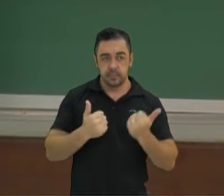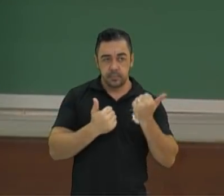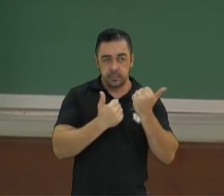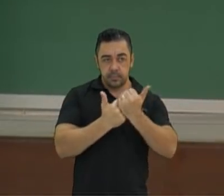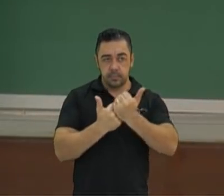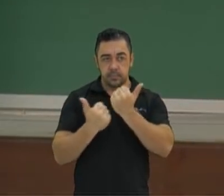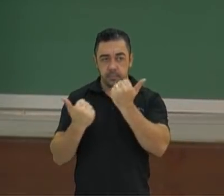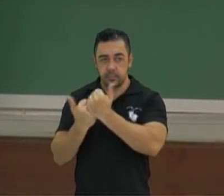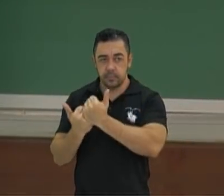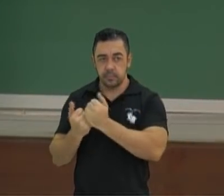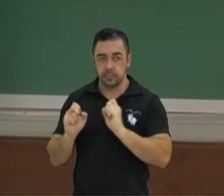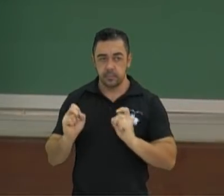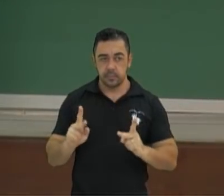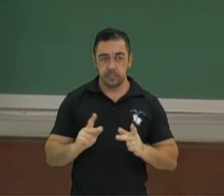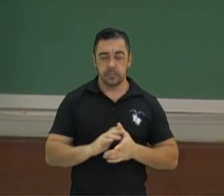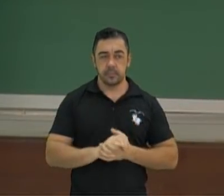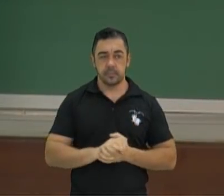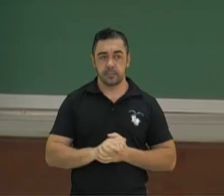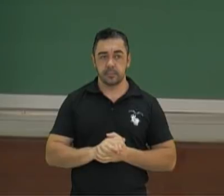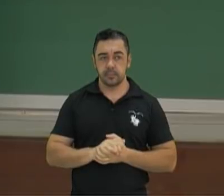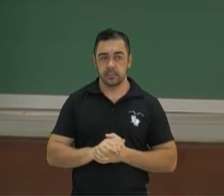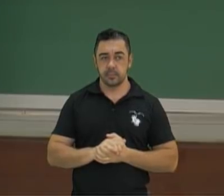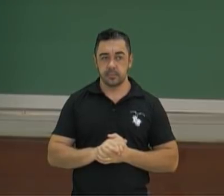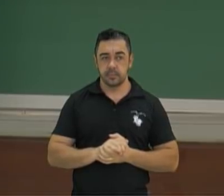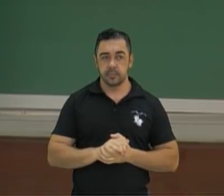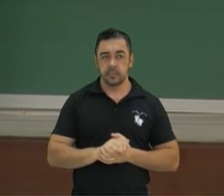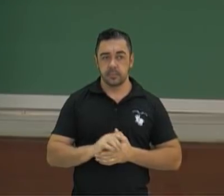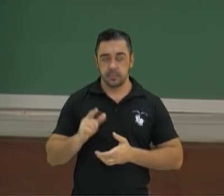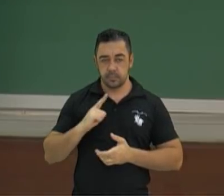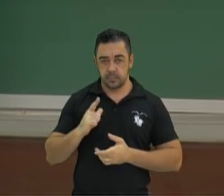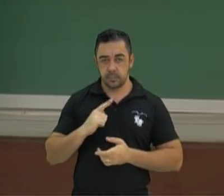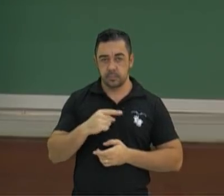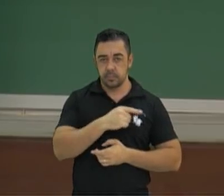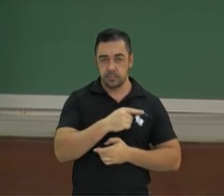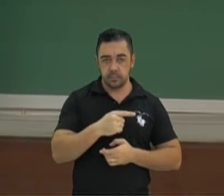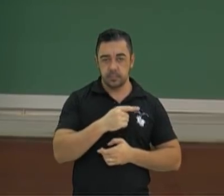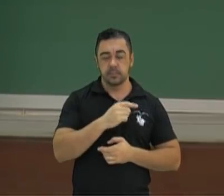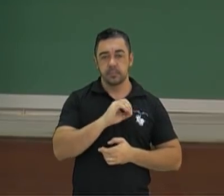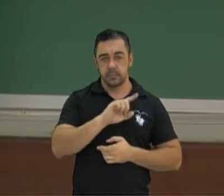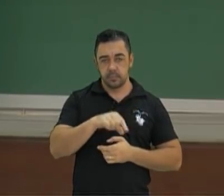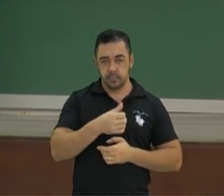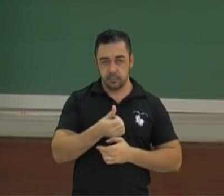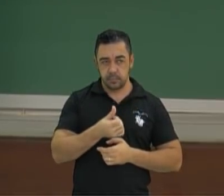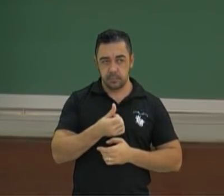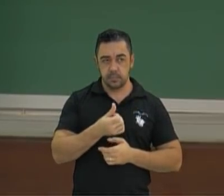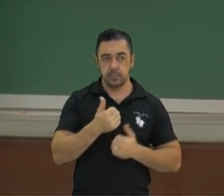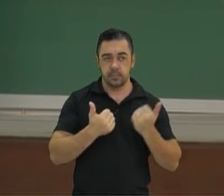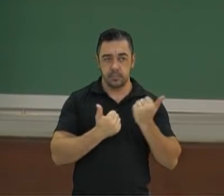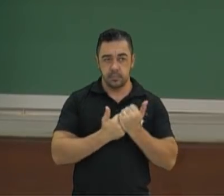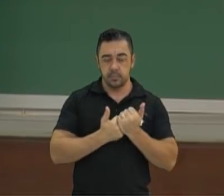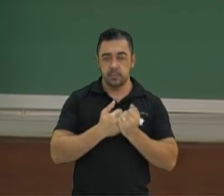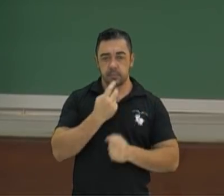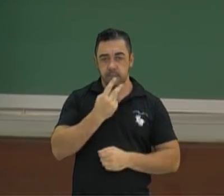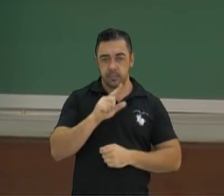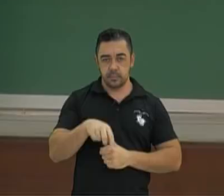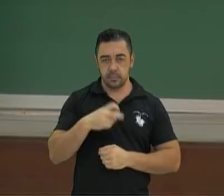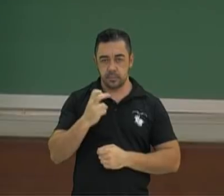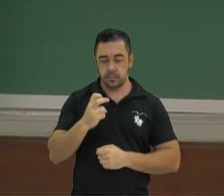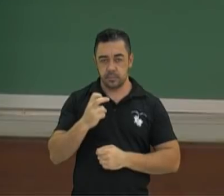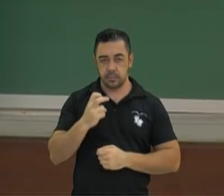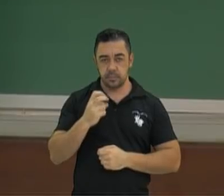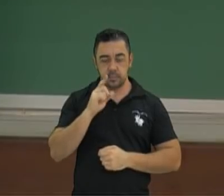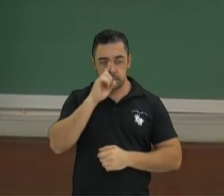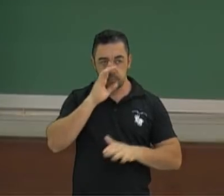os valores, ok? Substituo x por menos 0,6, substituo y por 2,5